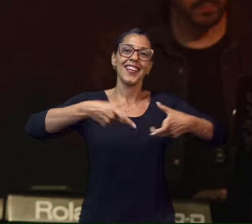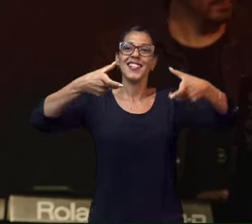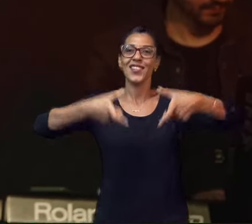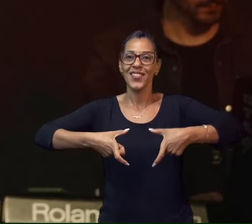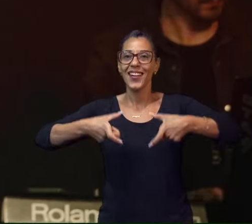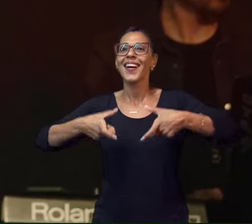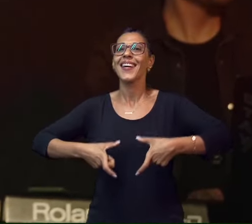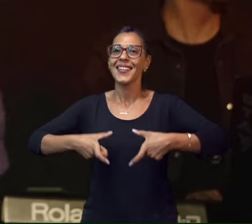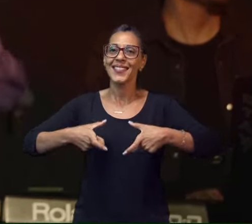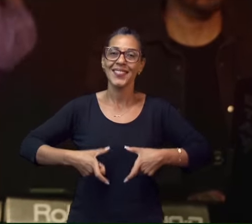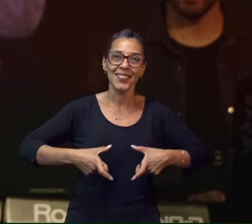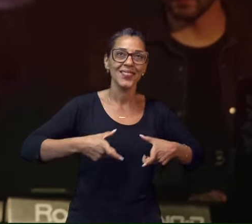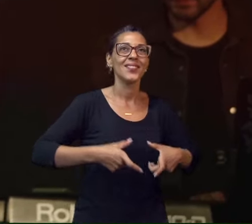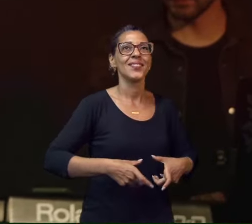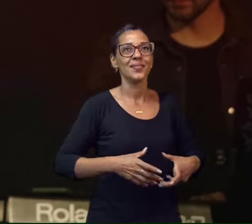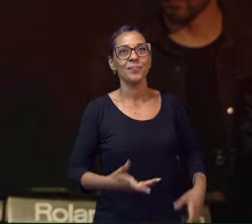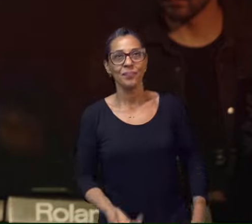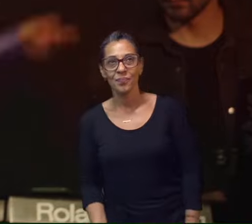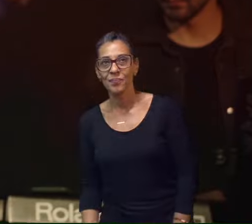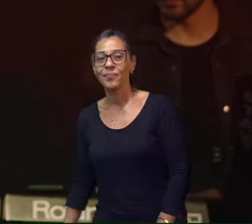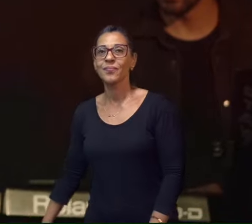neste lugar